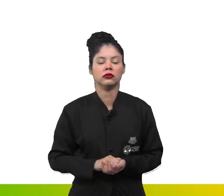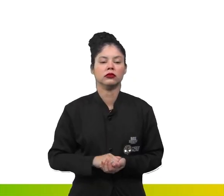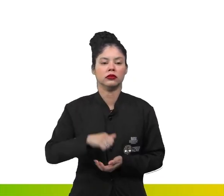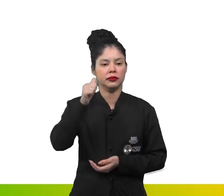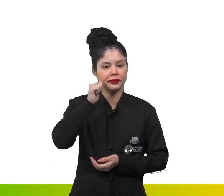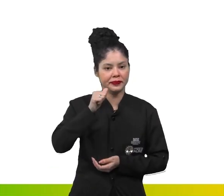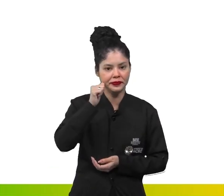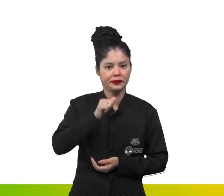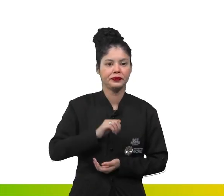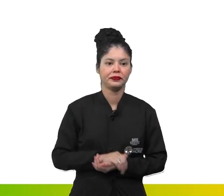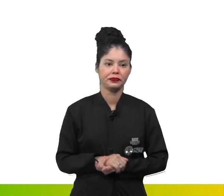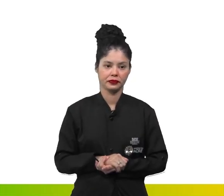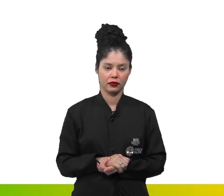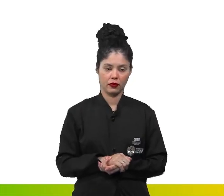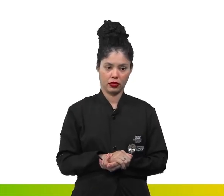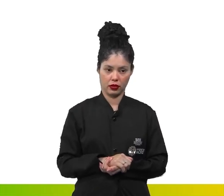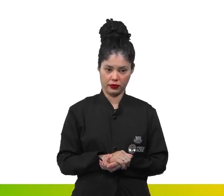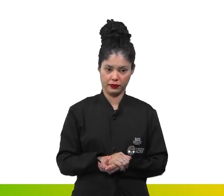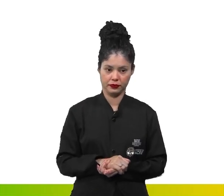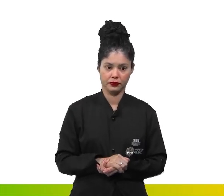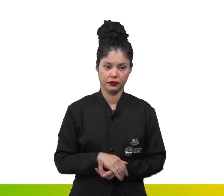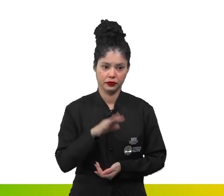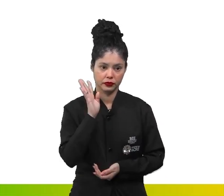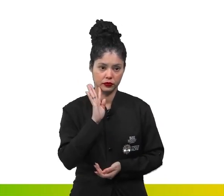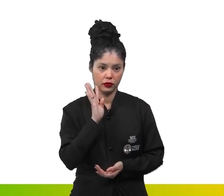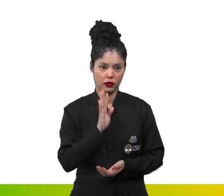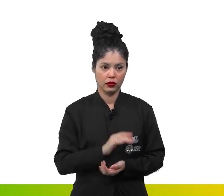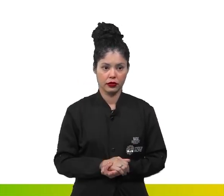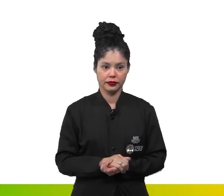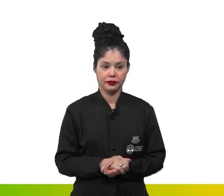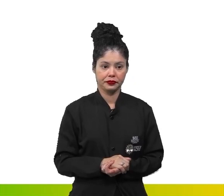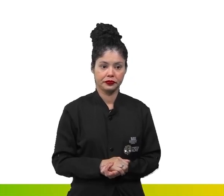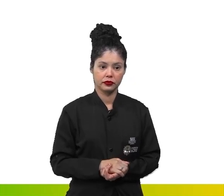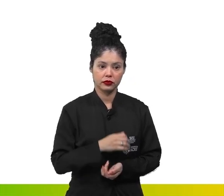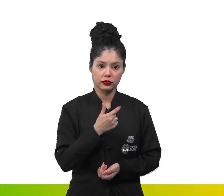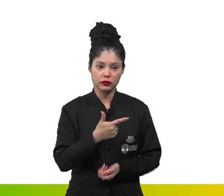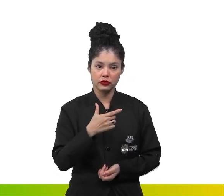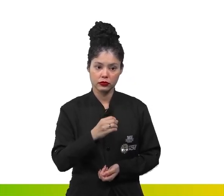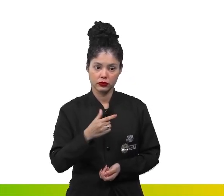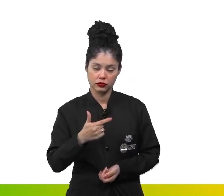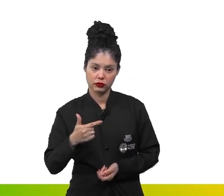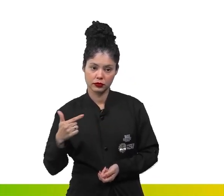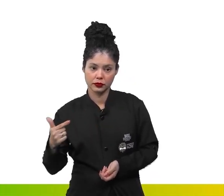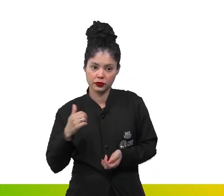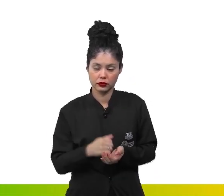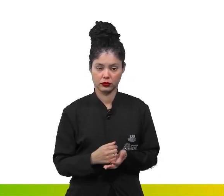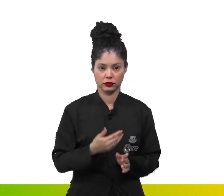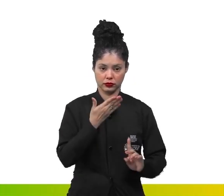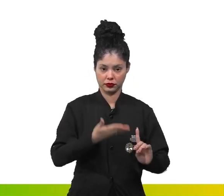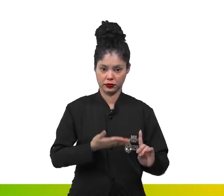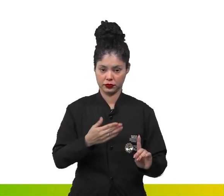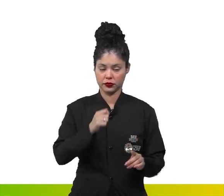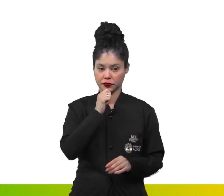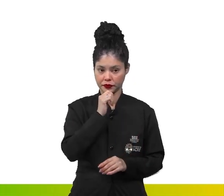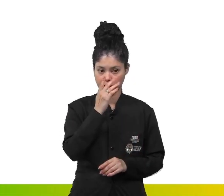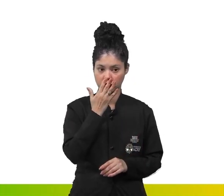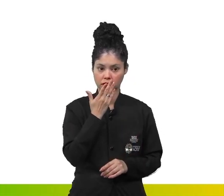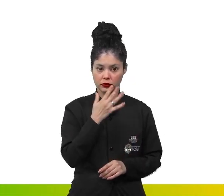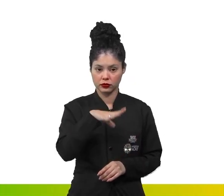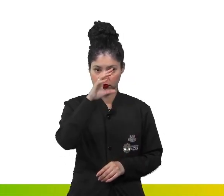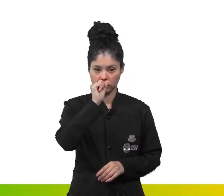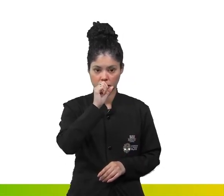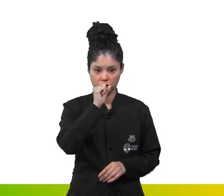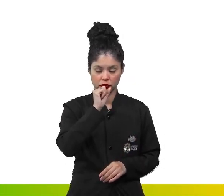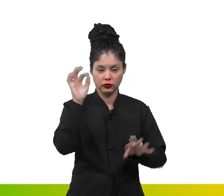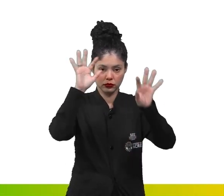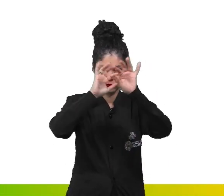lado nós temos as mulheres. Olha que interessante. As mulheres em 2022 elas estão representadas por uma cor laranja